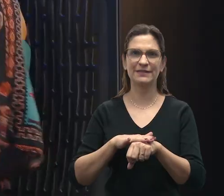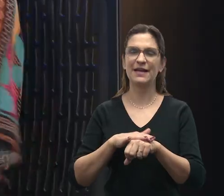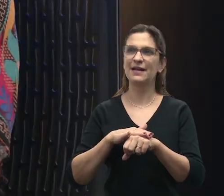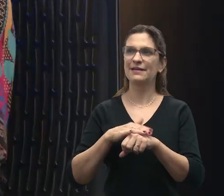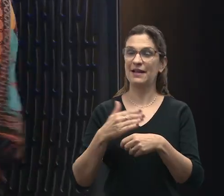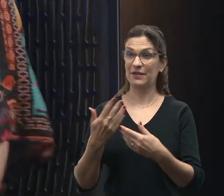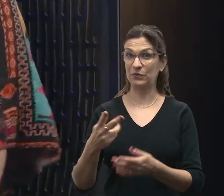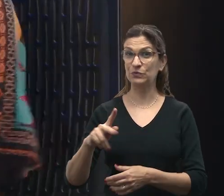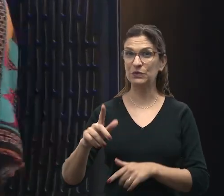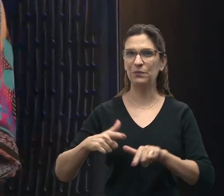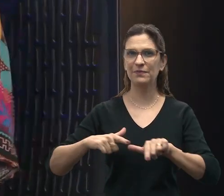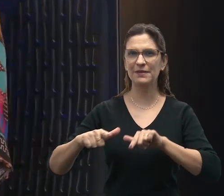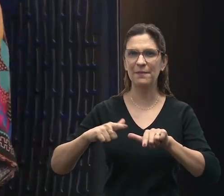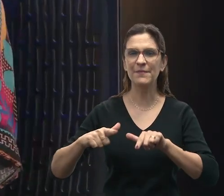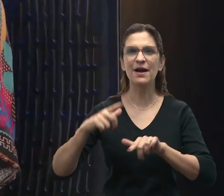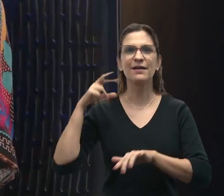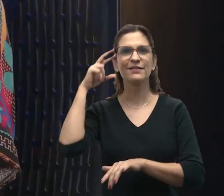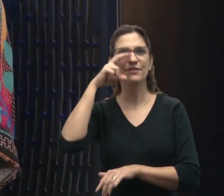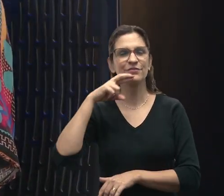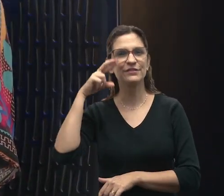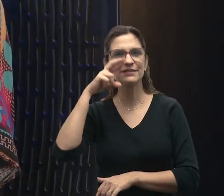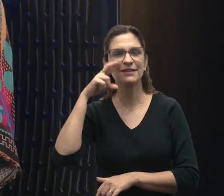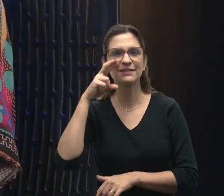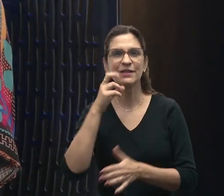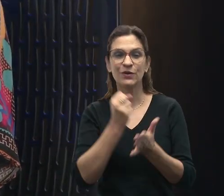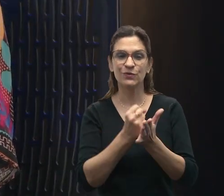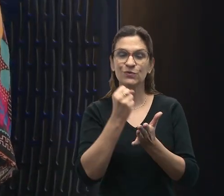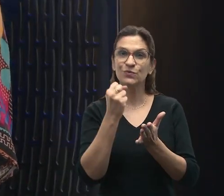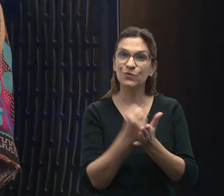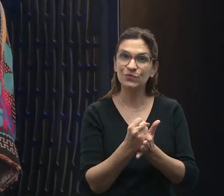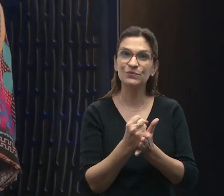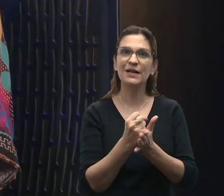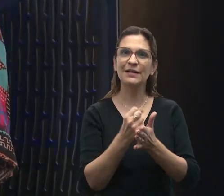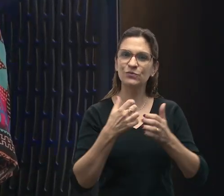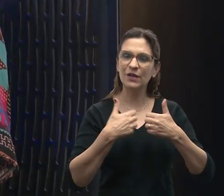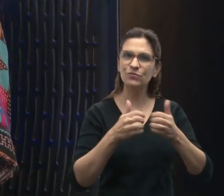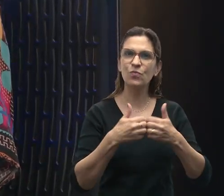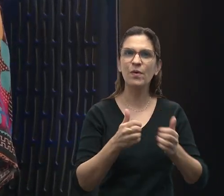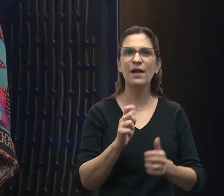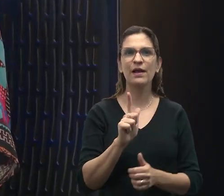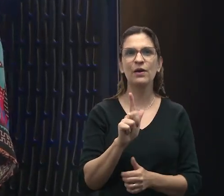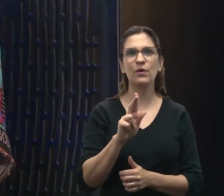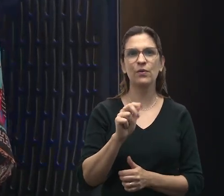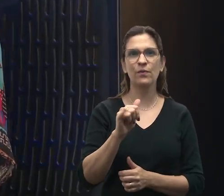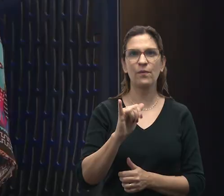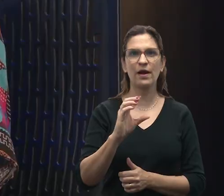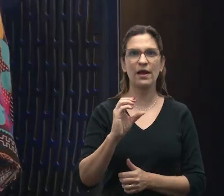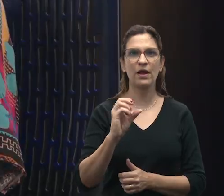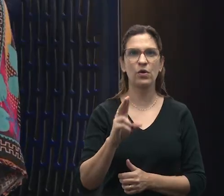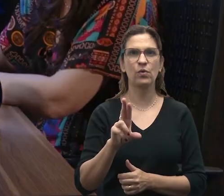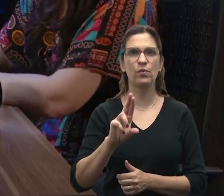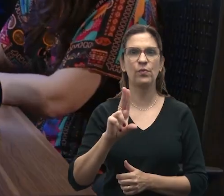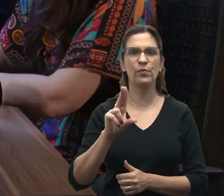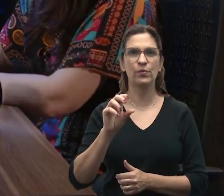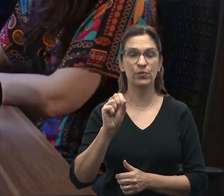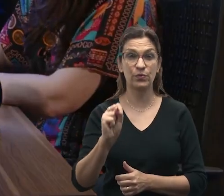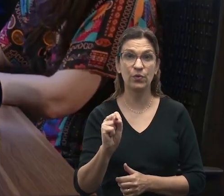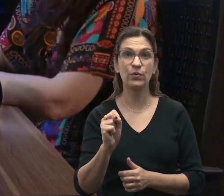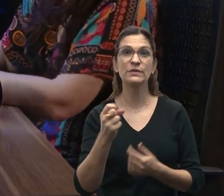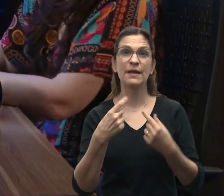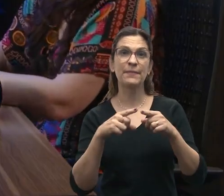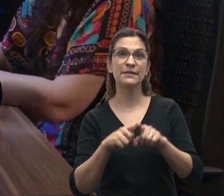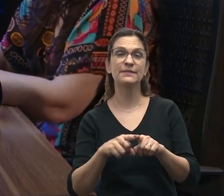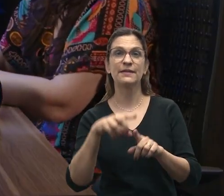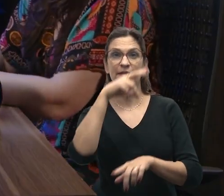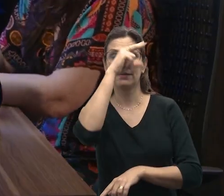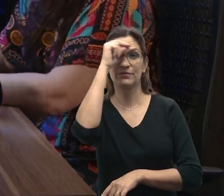essa fiscalização ali do contrato do consórcio Guaicurus com o executivo. Qual que é a importância desse instrumento, né? O que